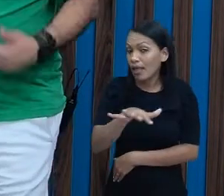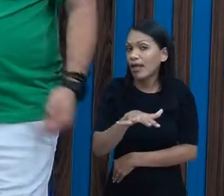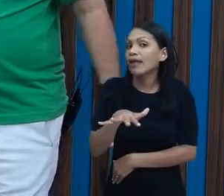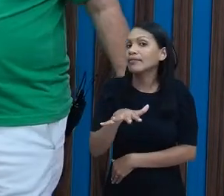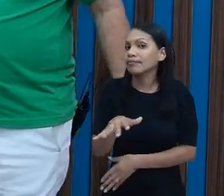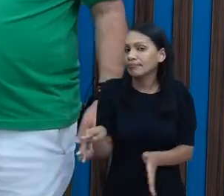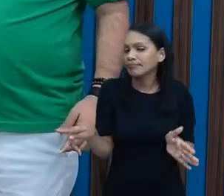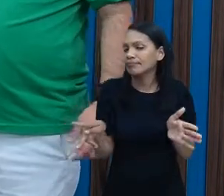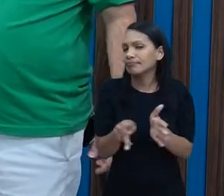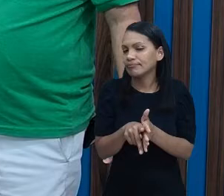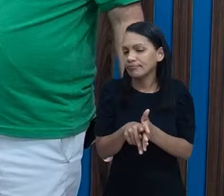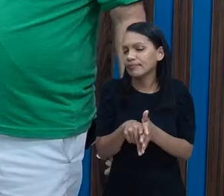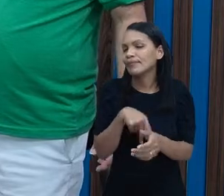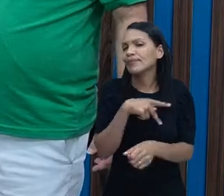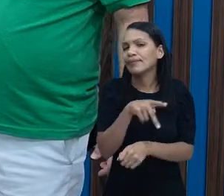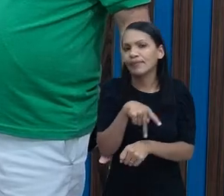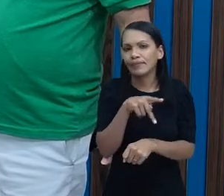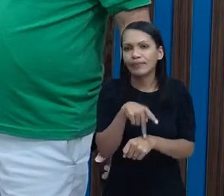tem aqui, ó,